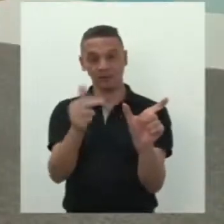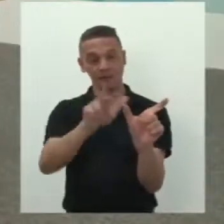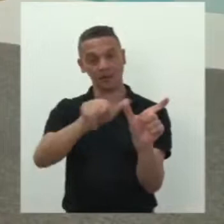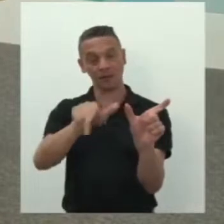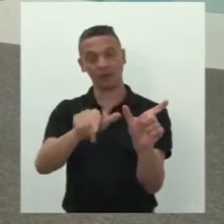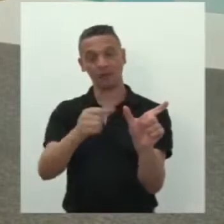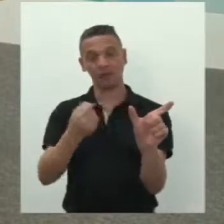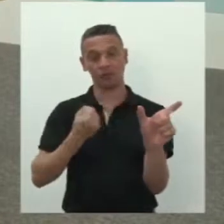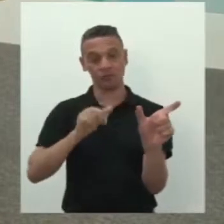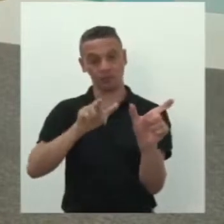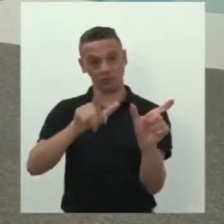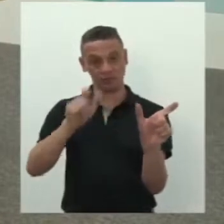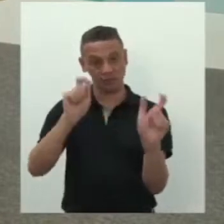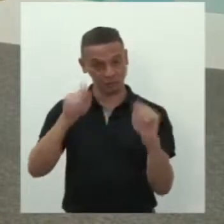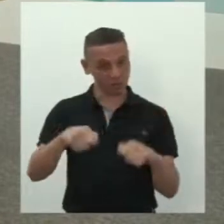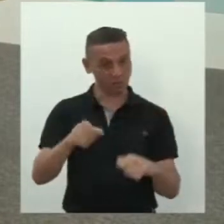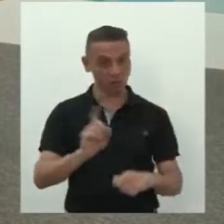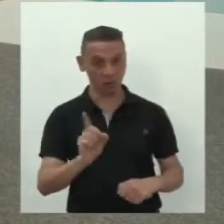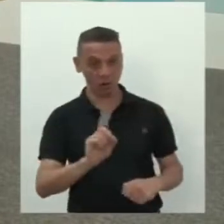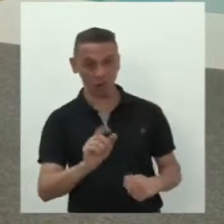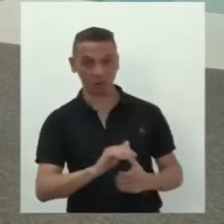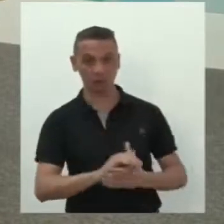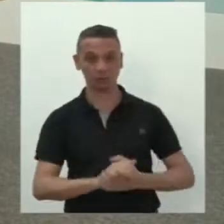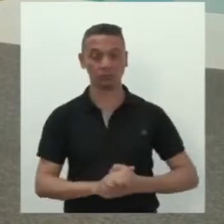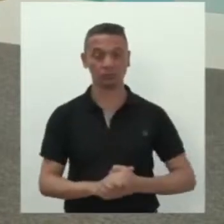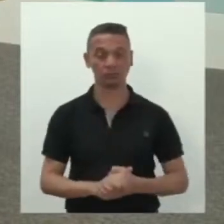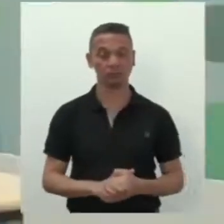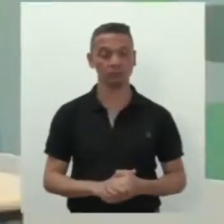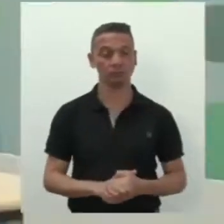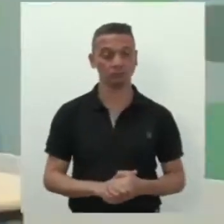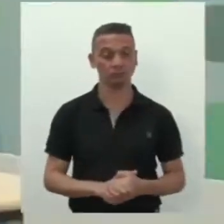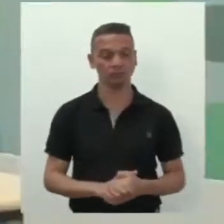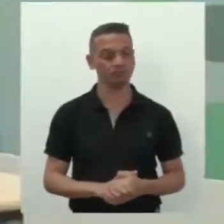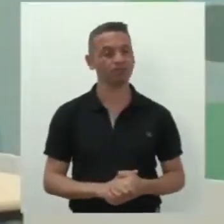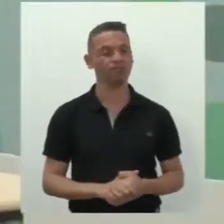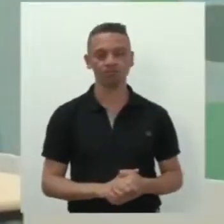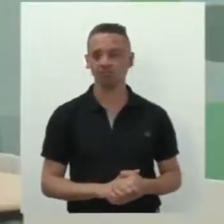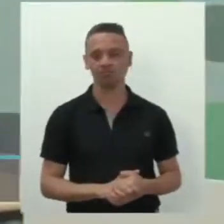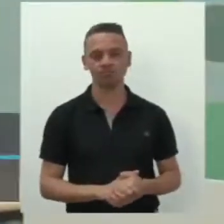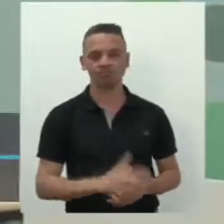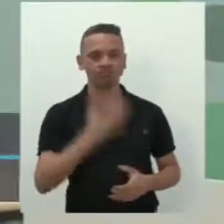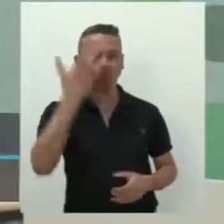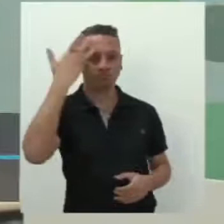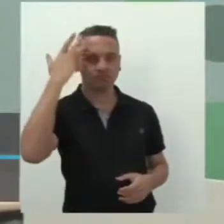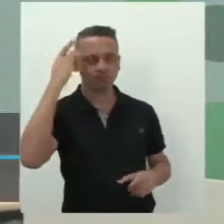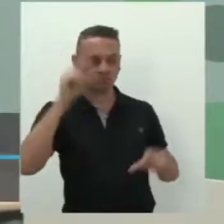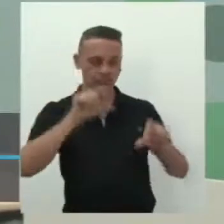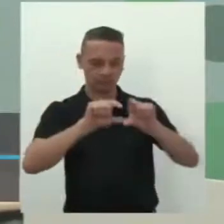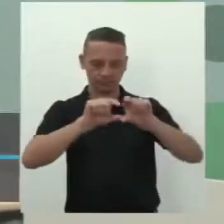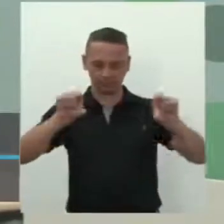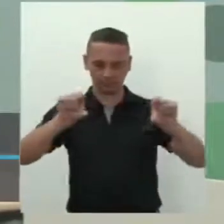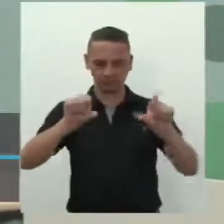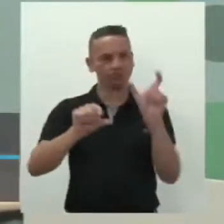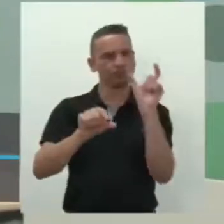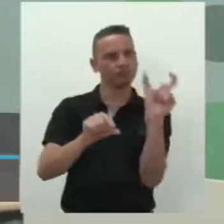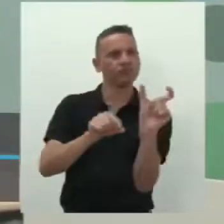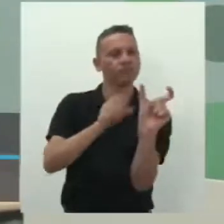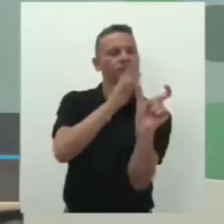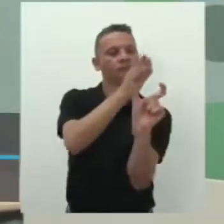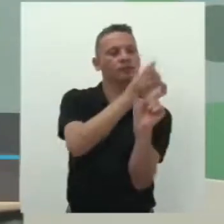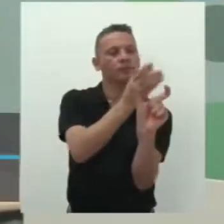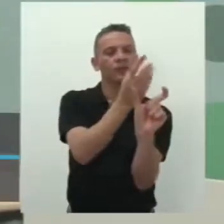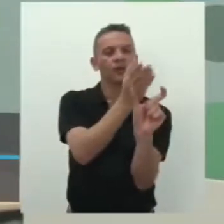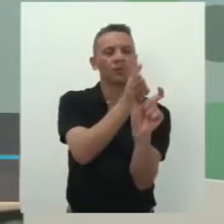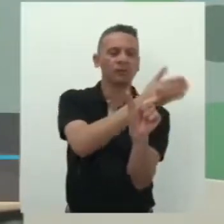A divisão entre os números? Ela quis dizer, será? Não, eu acho que acho que ela quer colocar na mesma célula, não sei, 2 valores. Não